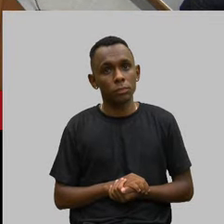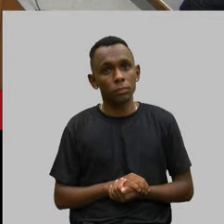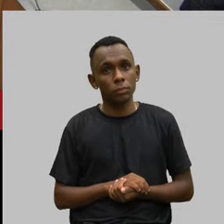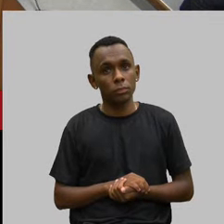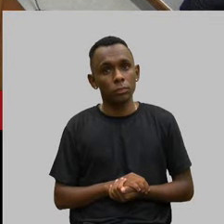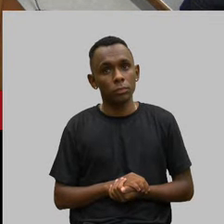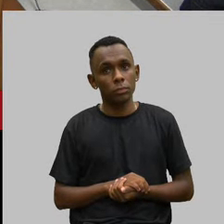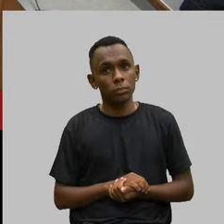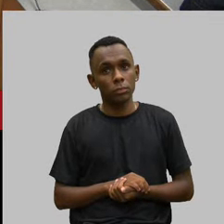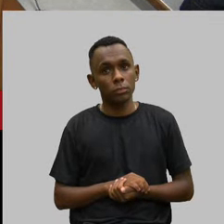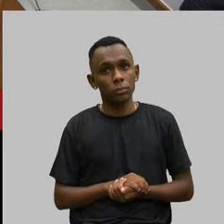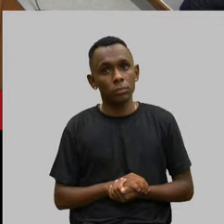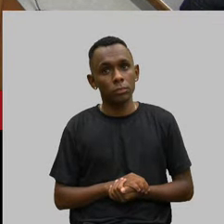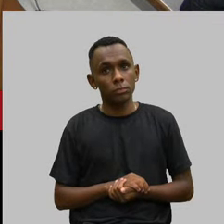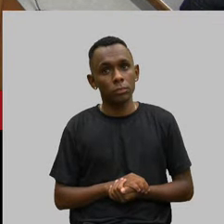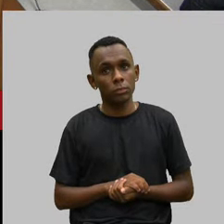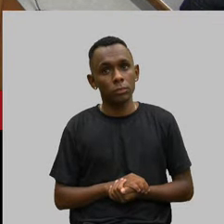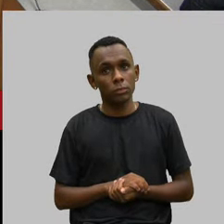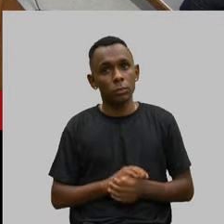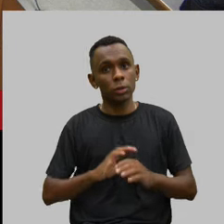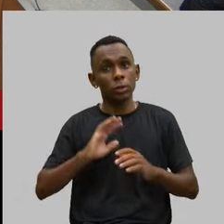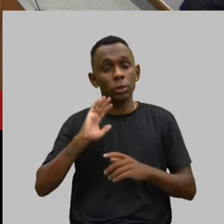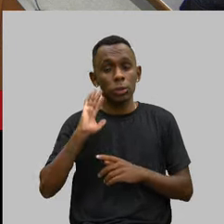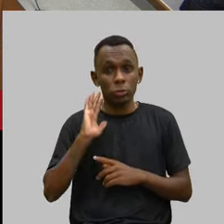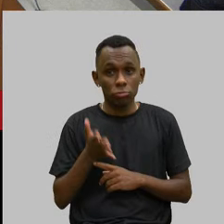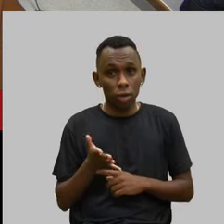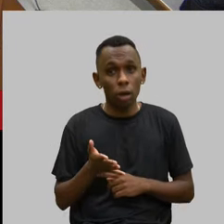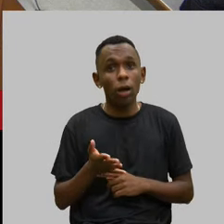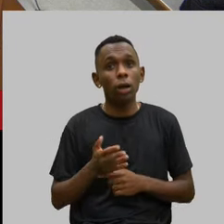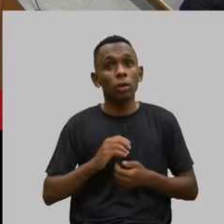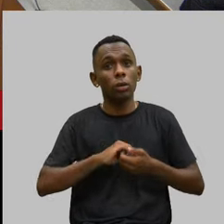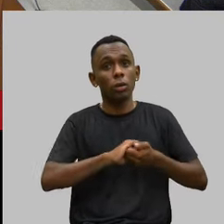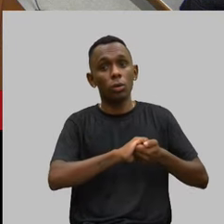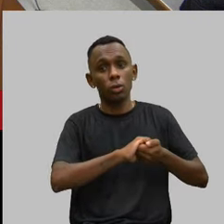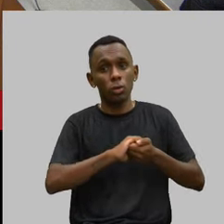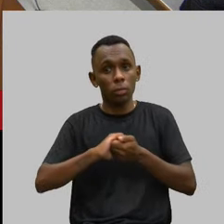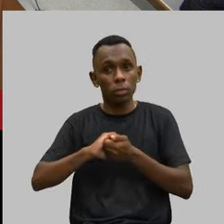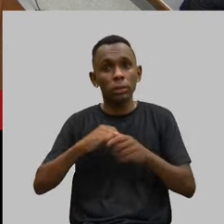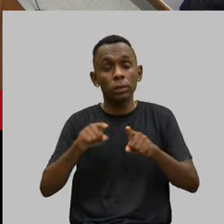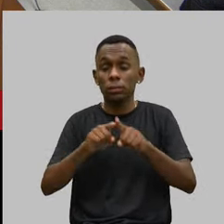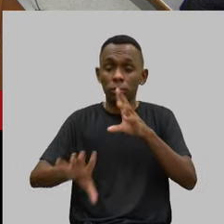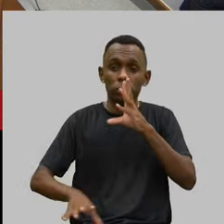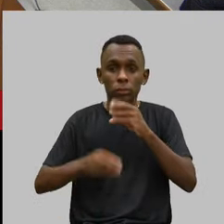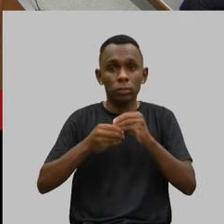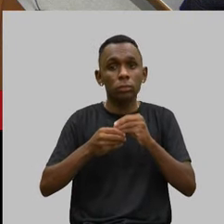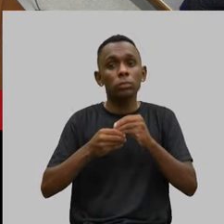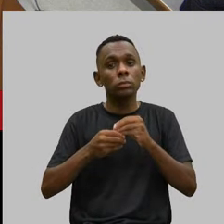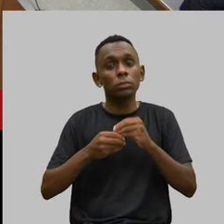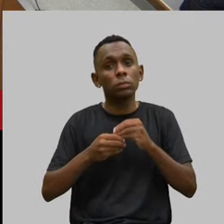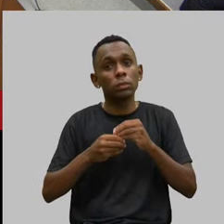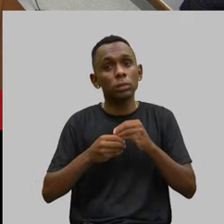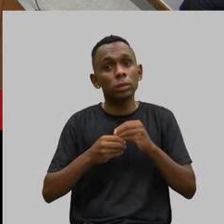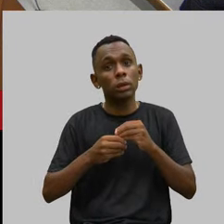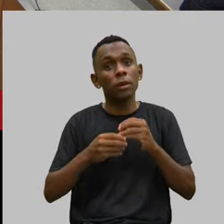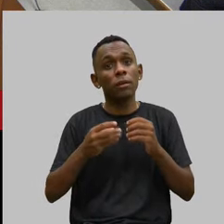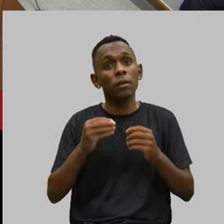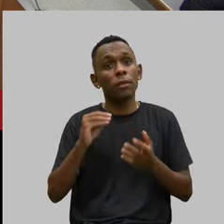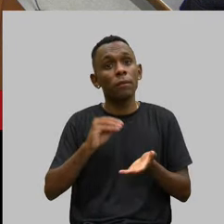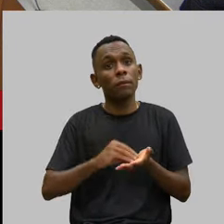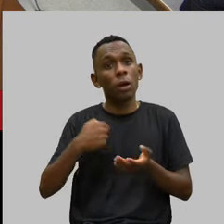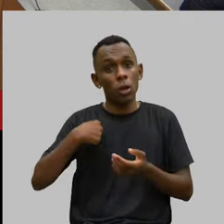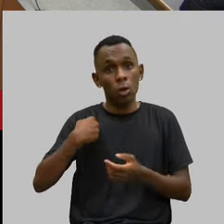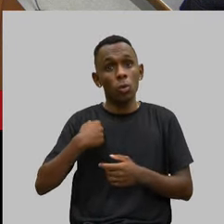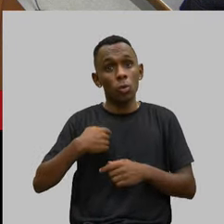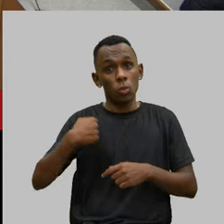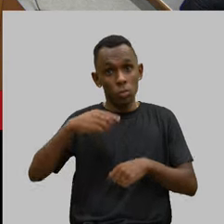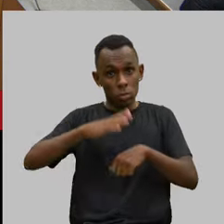o já vou aqui já complementando a fala do deputado Tito tes ele esqueceu de dizer que eu estava aqui presidindo